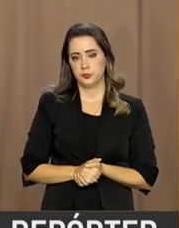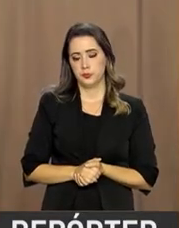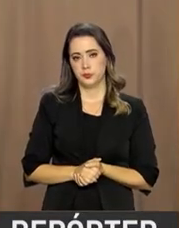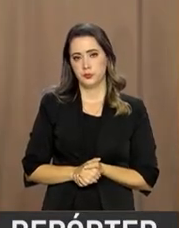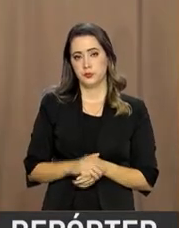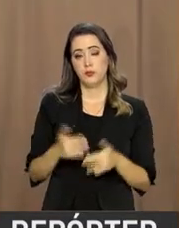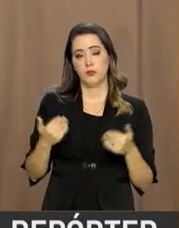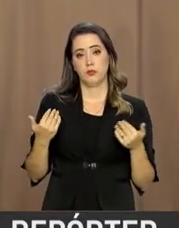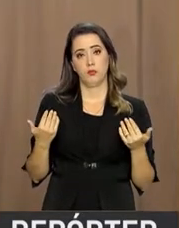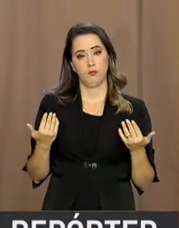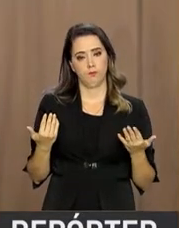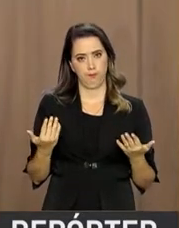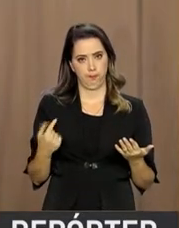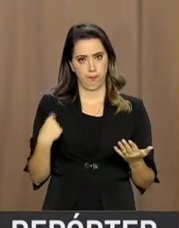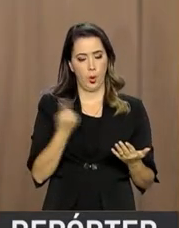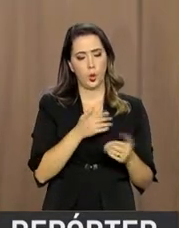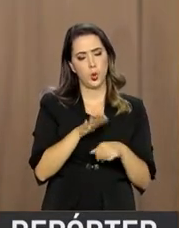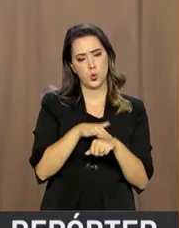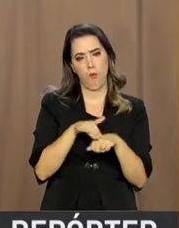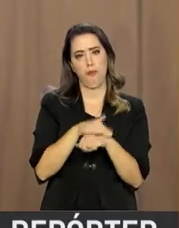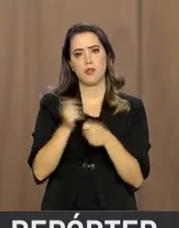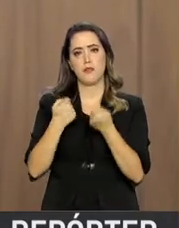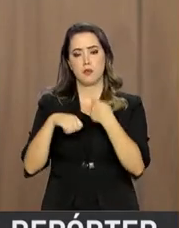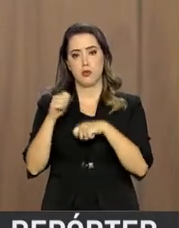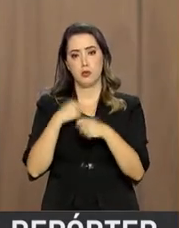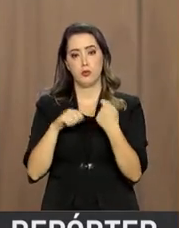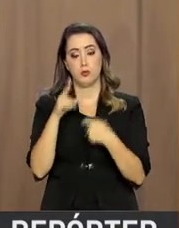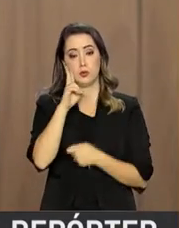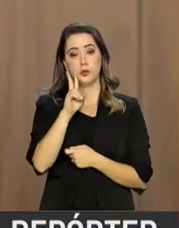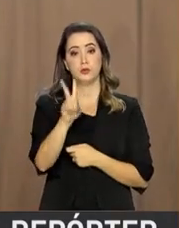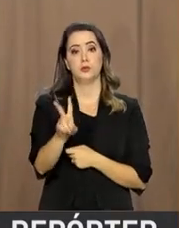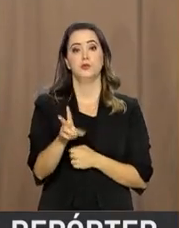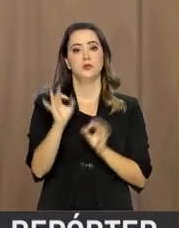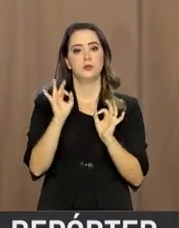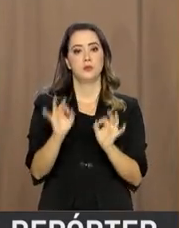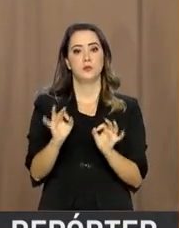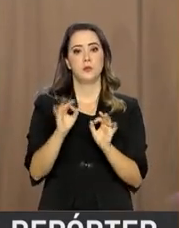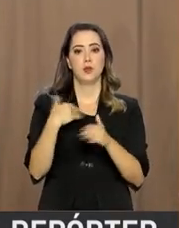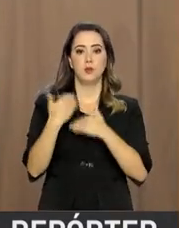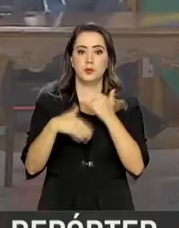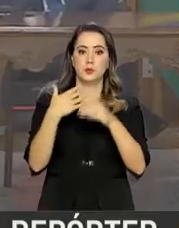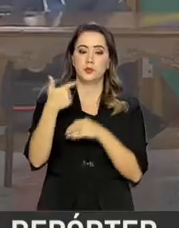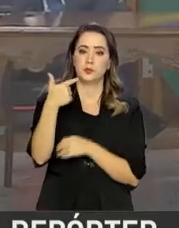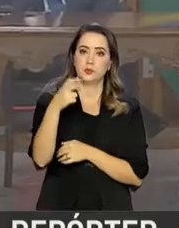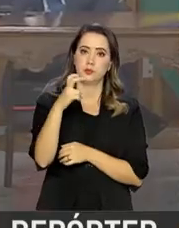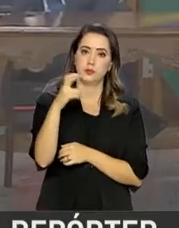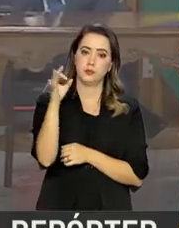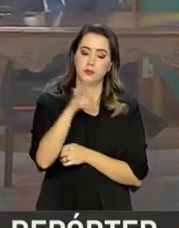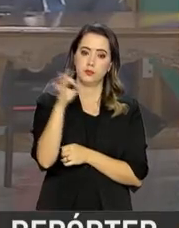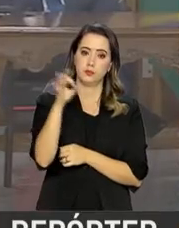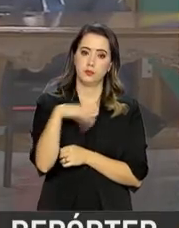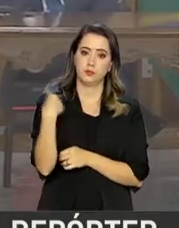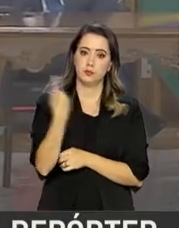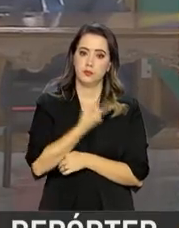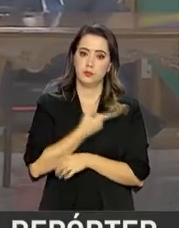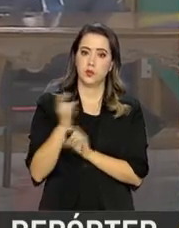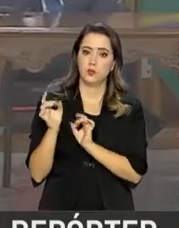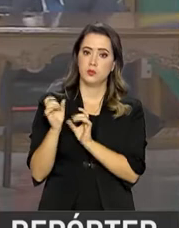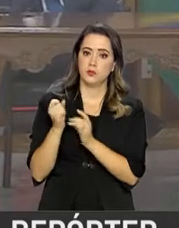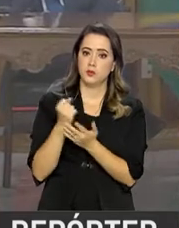frente econômica nós verificamos com muito entusiasmo o aumento de 25% em nosso